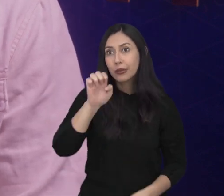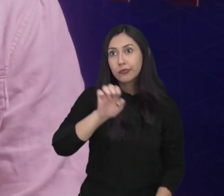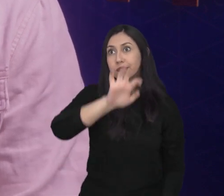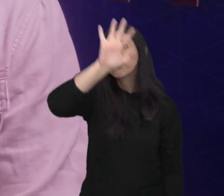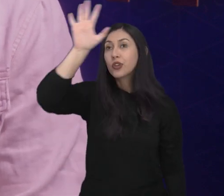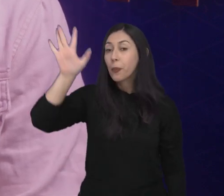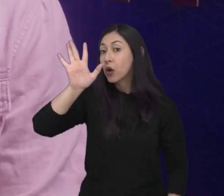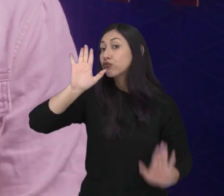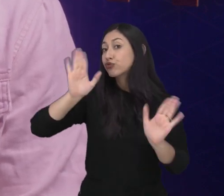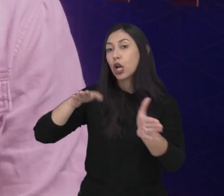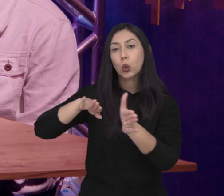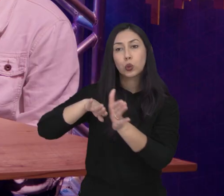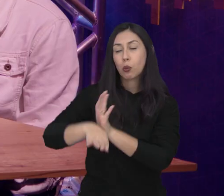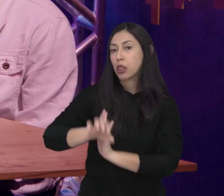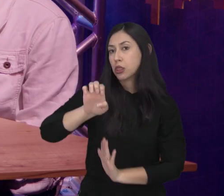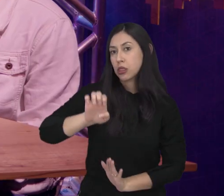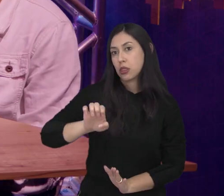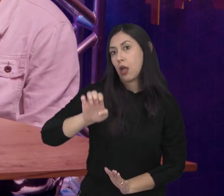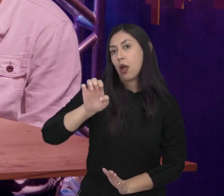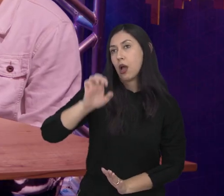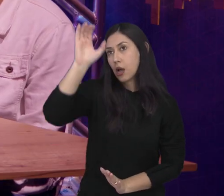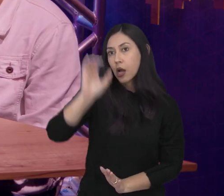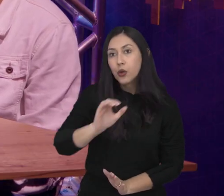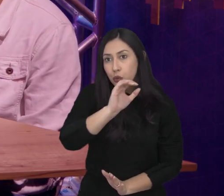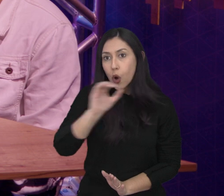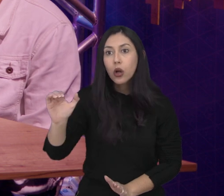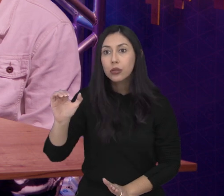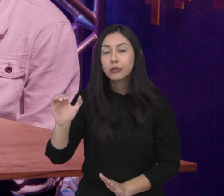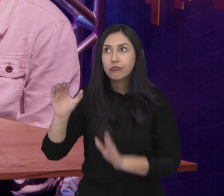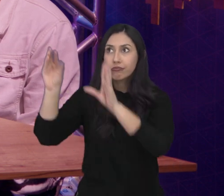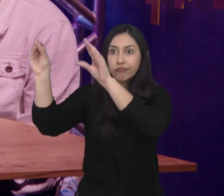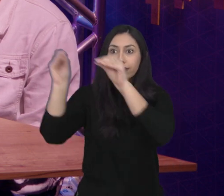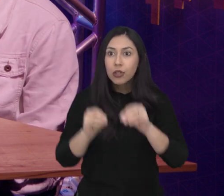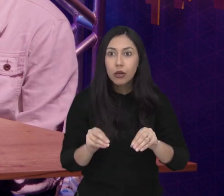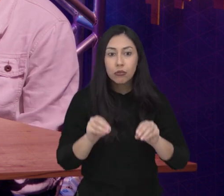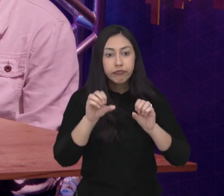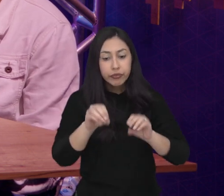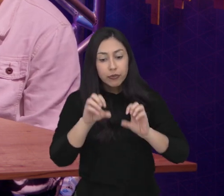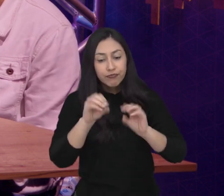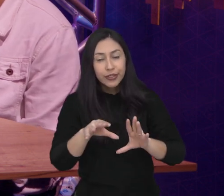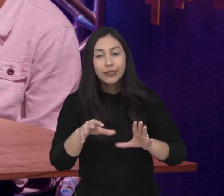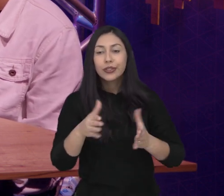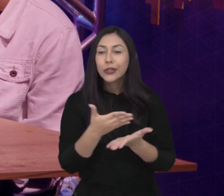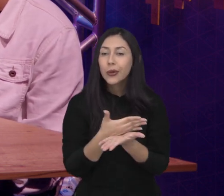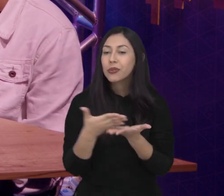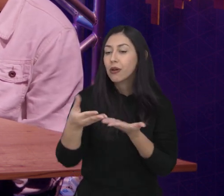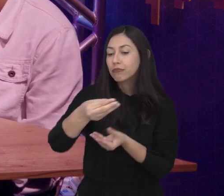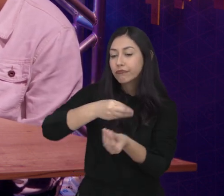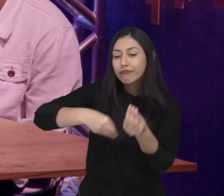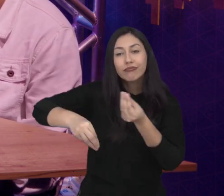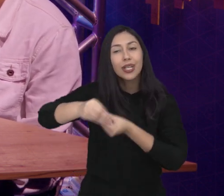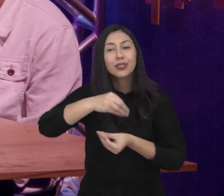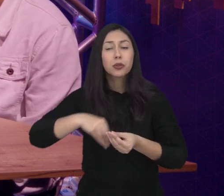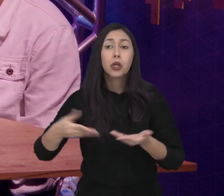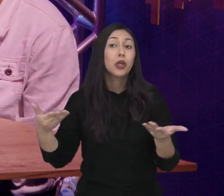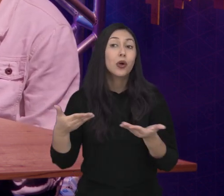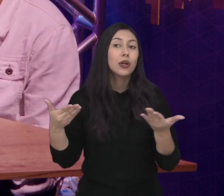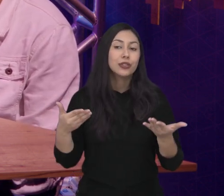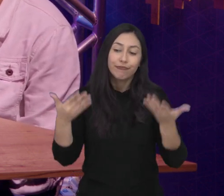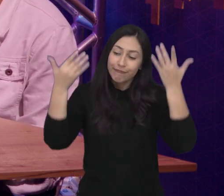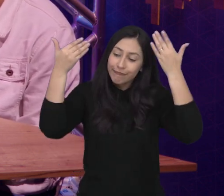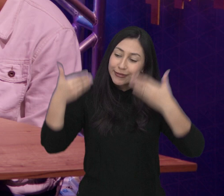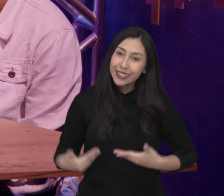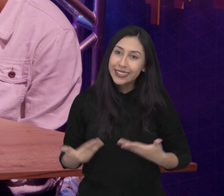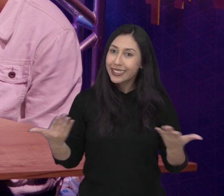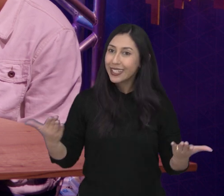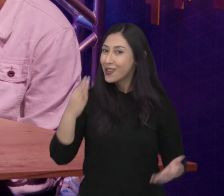cá e houve essa mistura, né, aqui. E hoje essa mistura fez a gente ser o